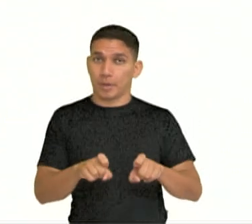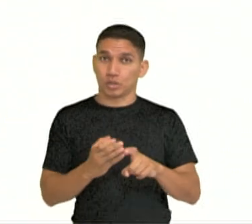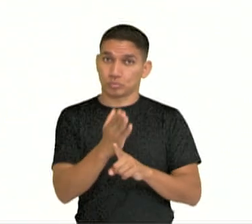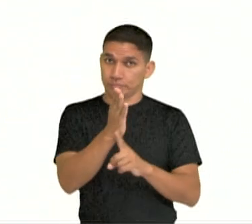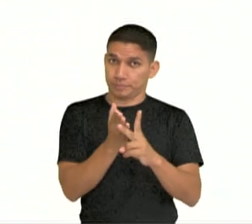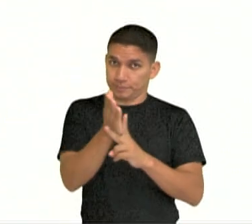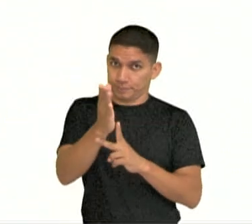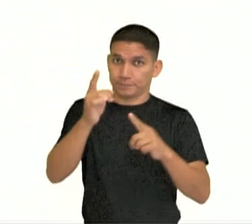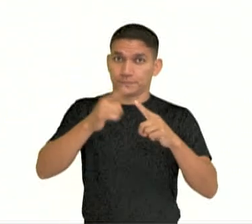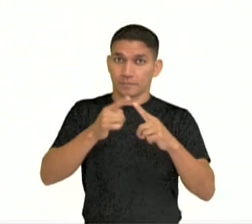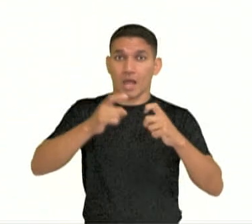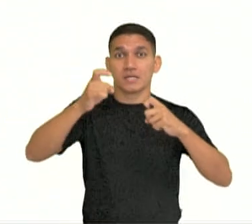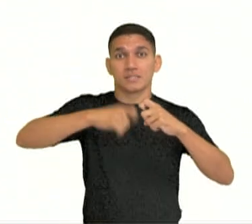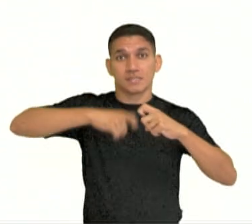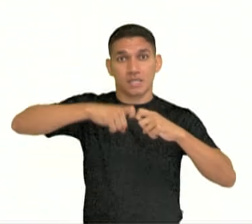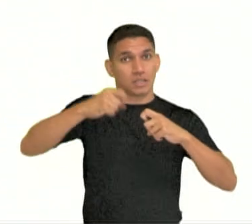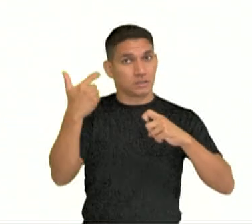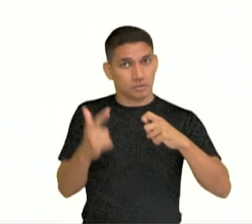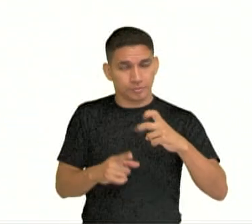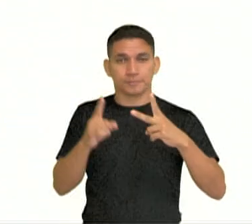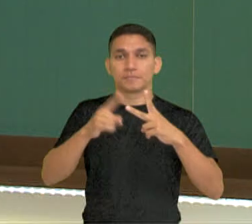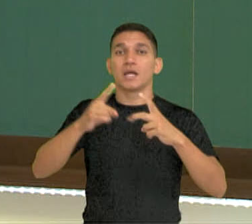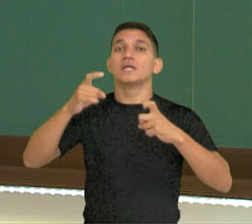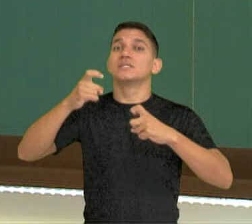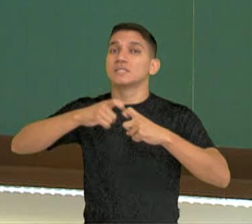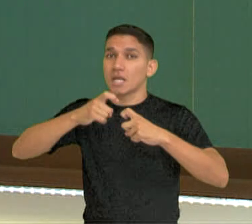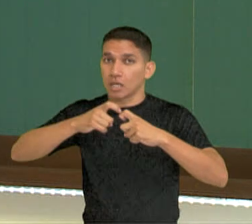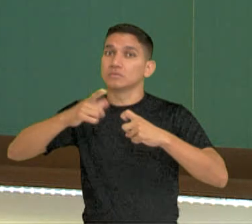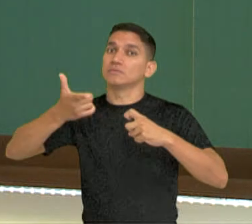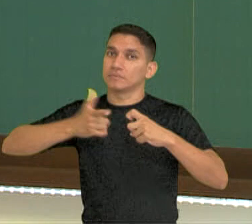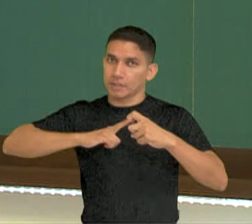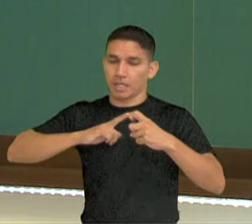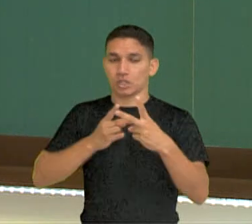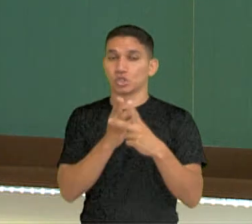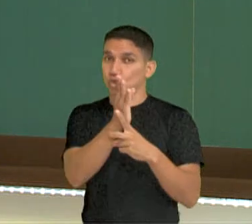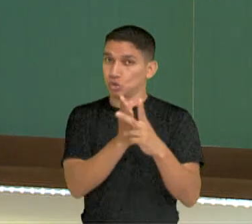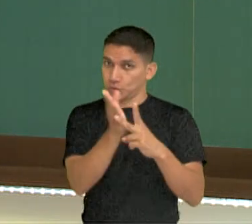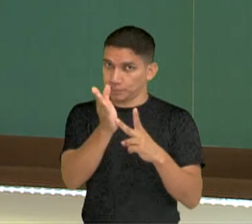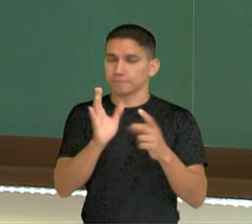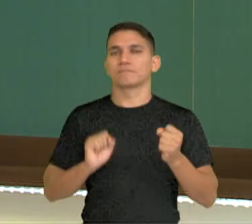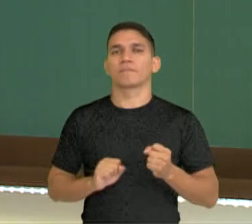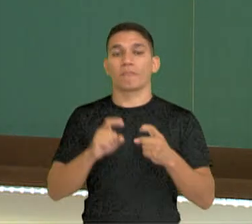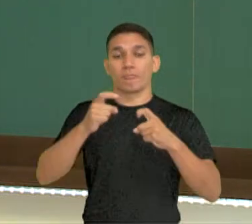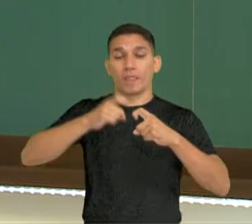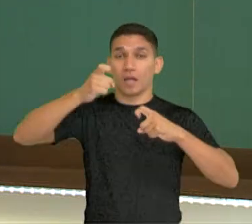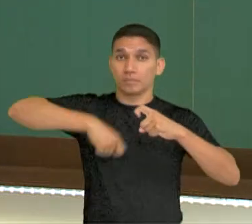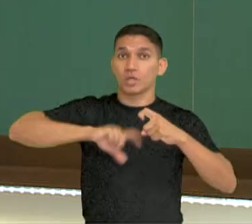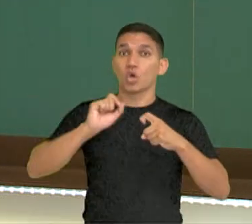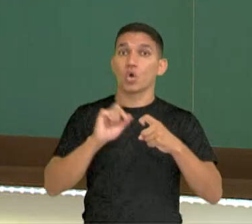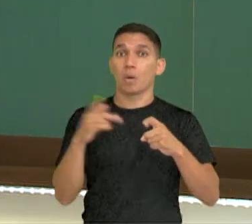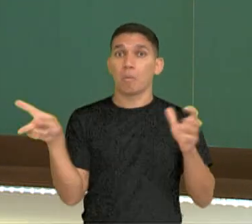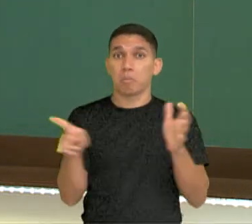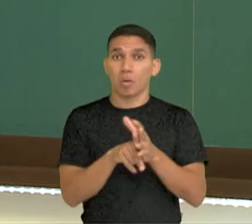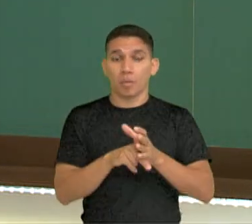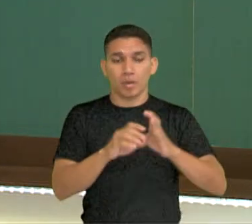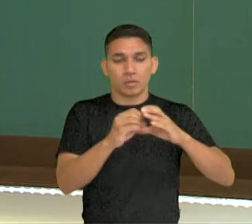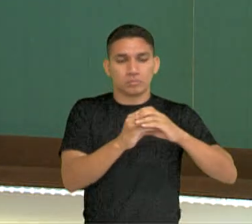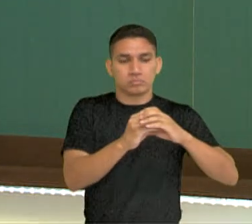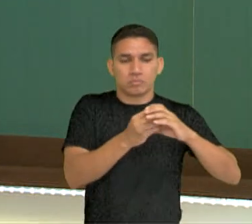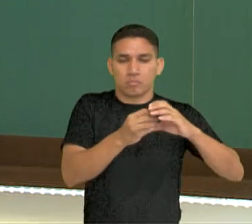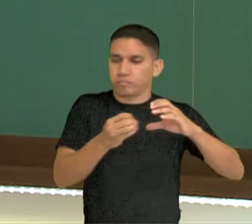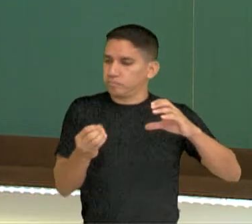formas, assexuada e sexuada. A assexuada ocorre pela bipartição ou cisciparidade. Então,